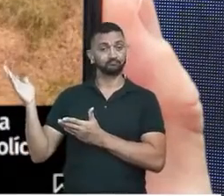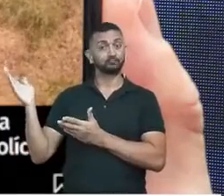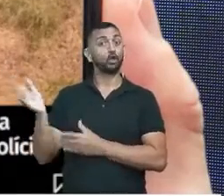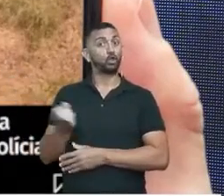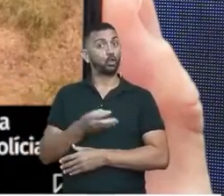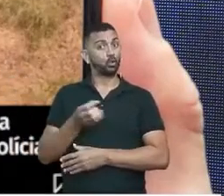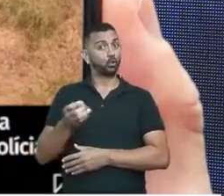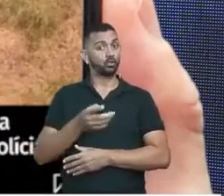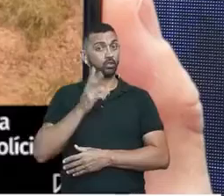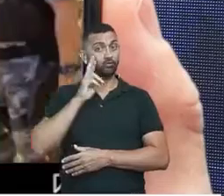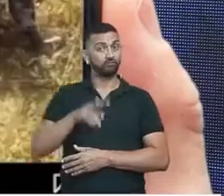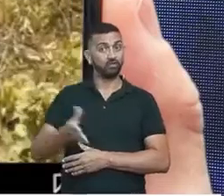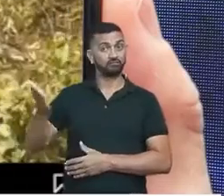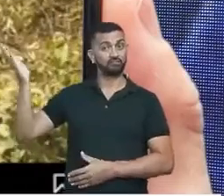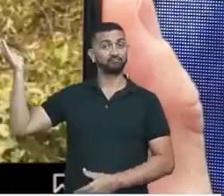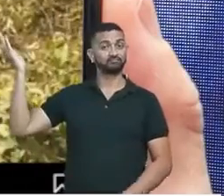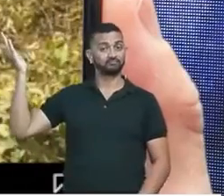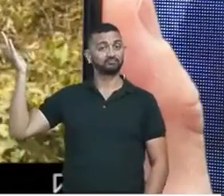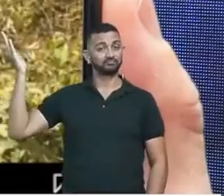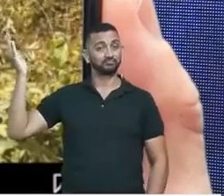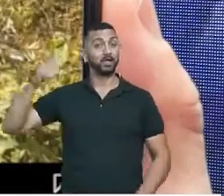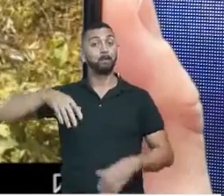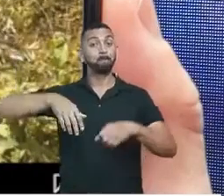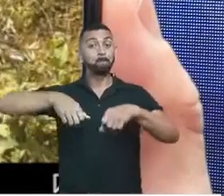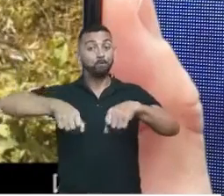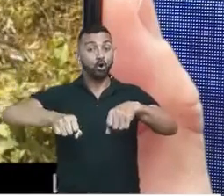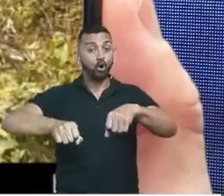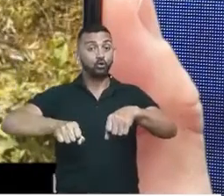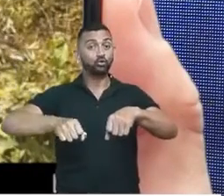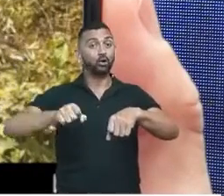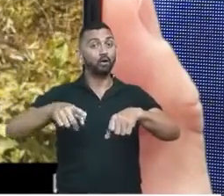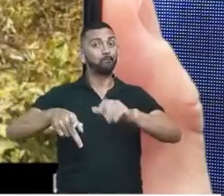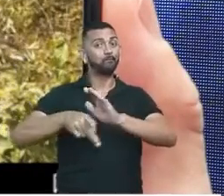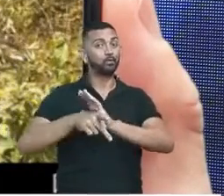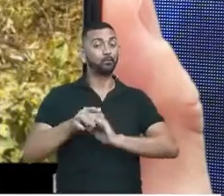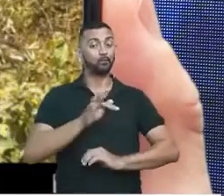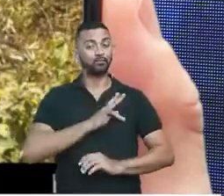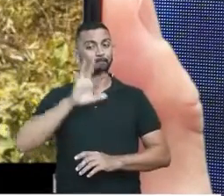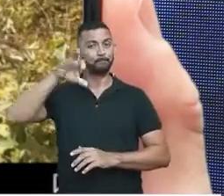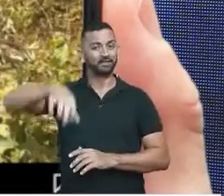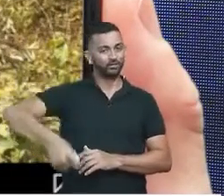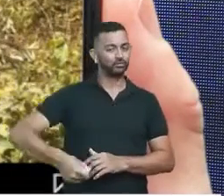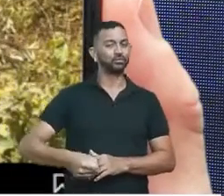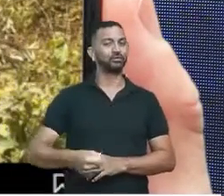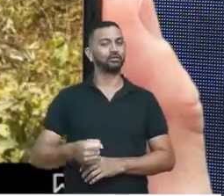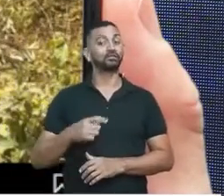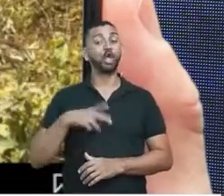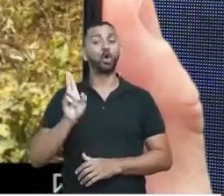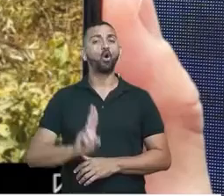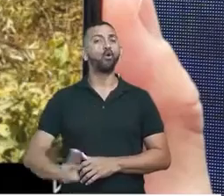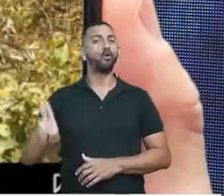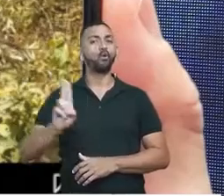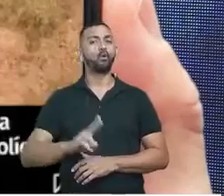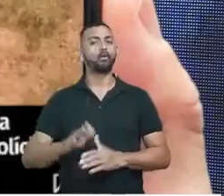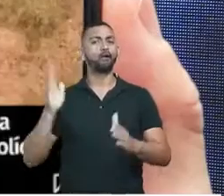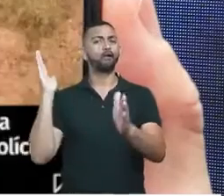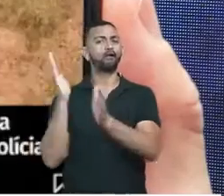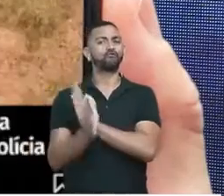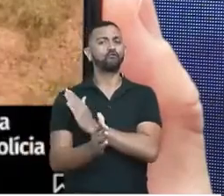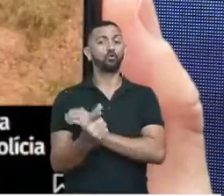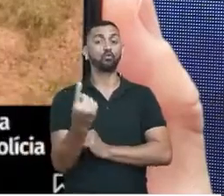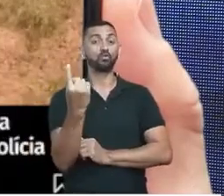atualização do caso é novidade você tá vendo a imagem aí da moto com a polícia e segundo a polícia militar essa moto estava sendo